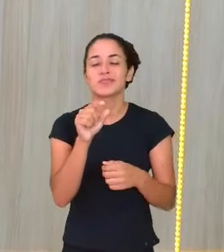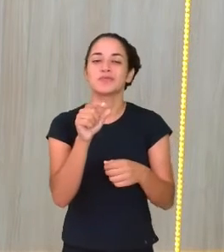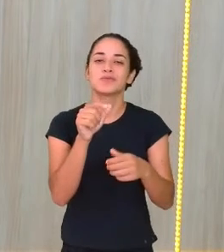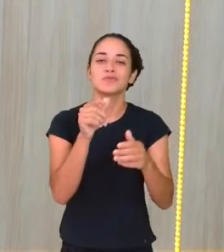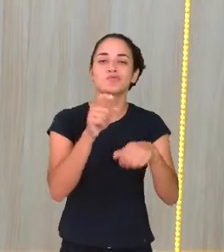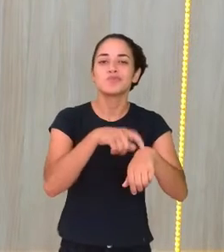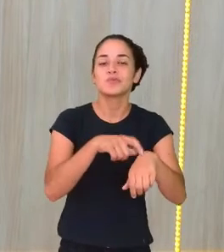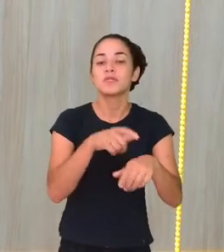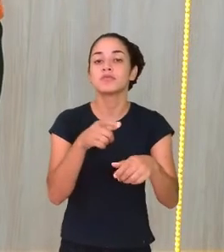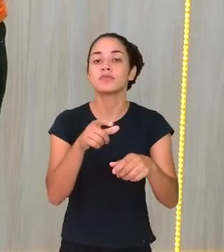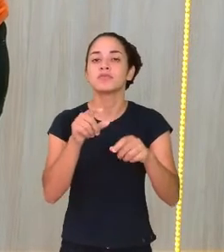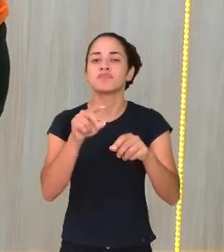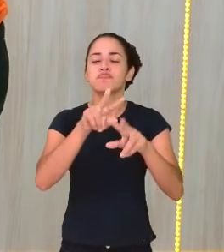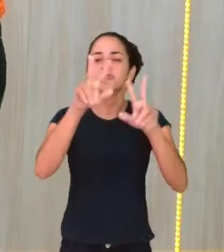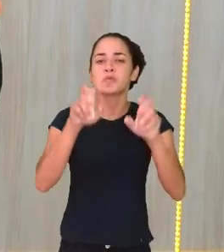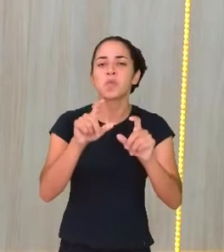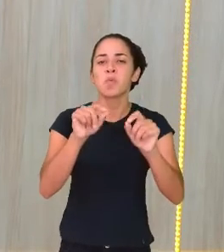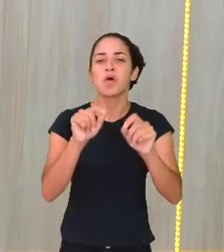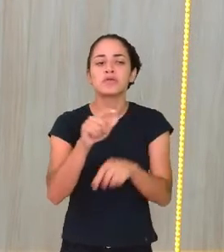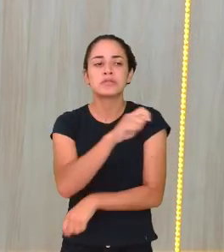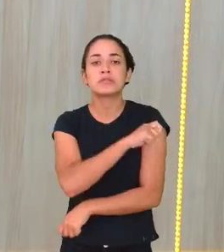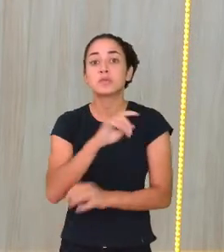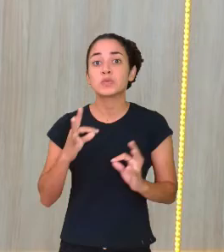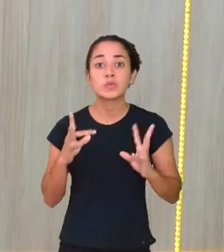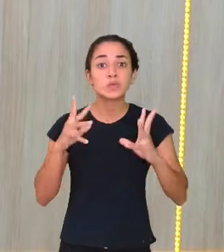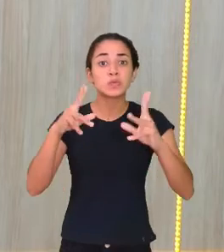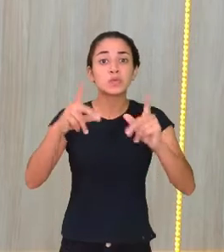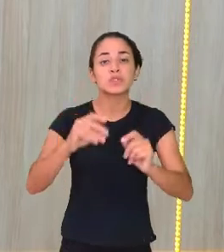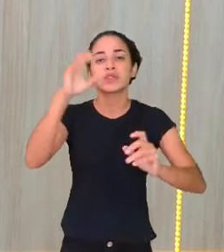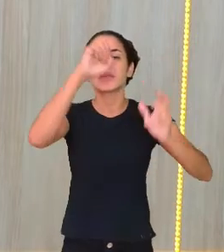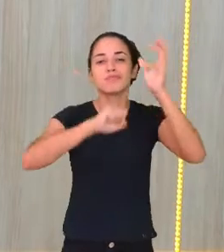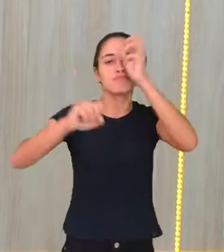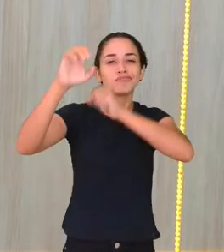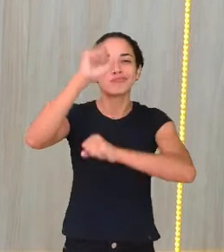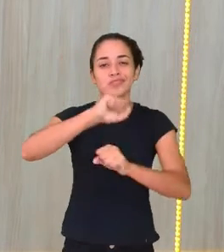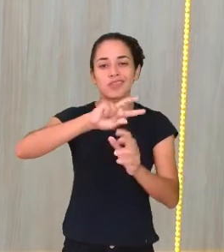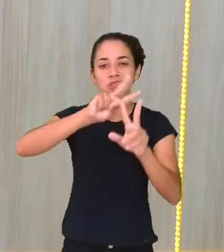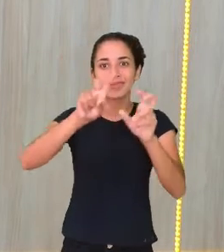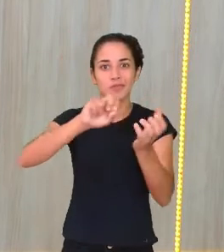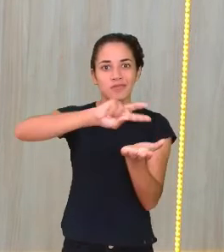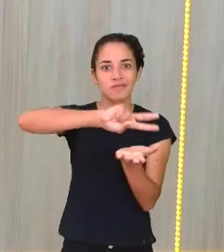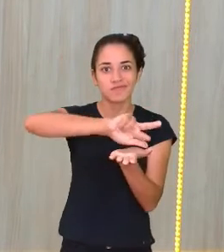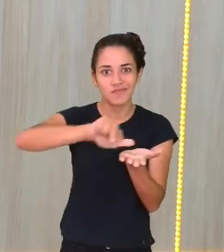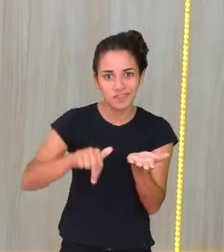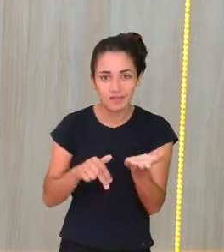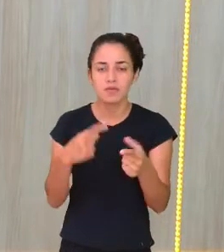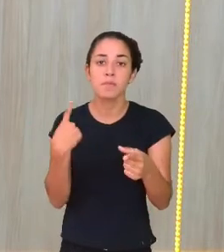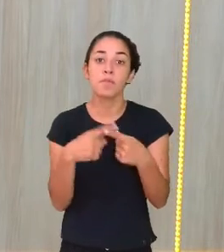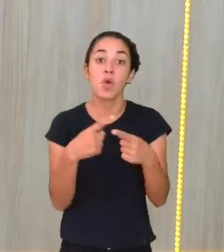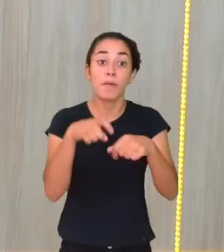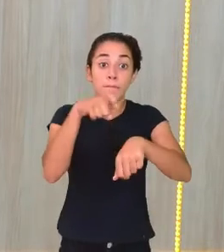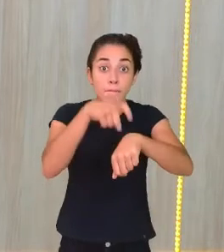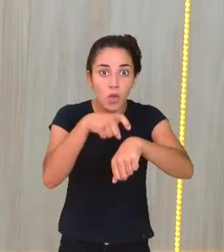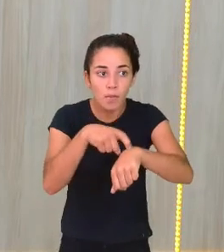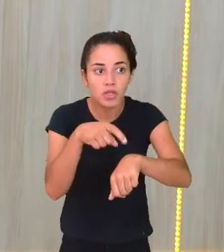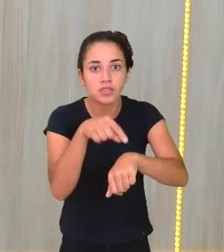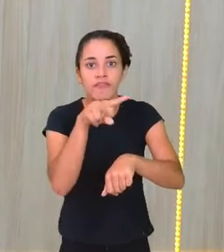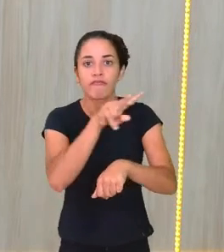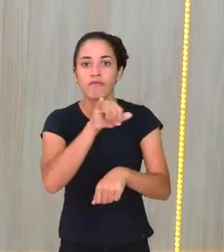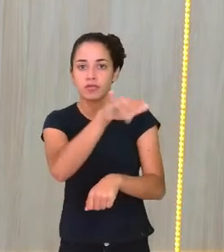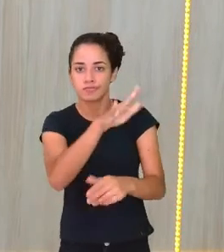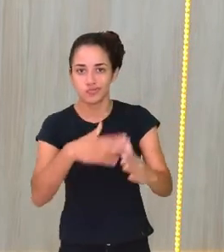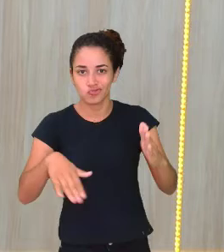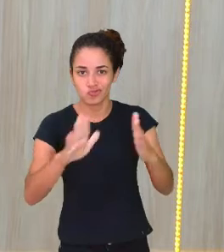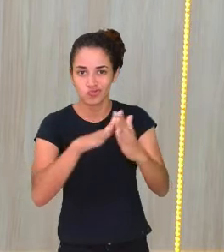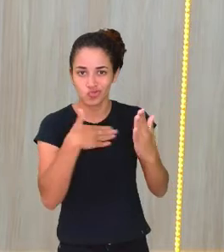sobre o que os estudantes, o que todos os estudantes, eles aprendem com a diversidade. Porque a partir do momento que ele chega na escola,